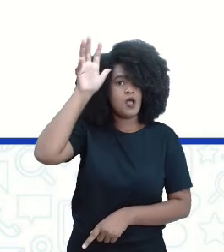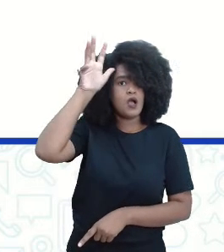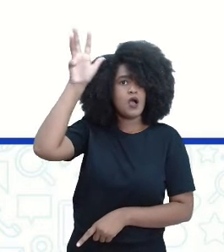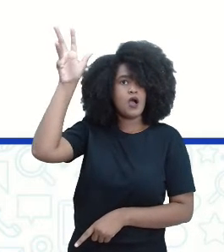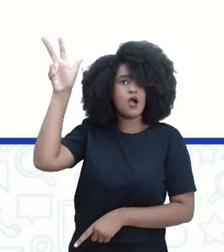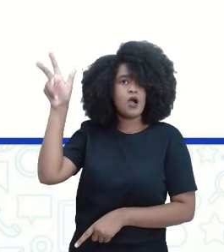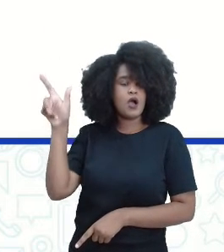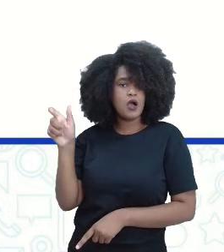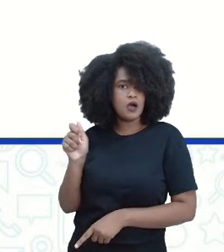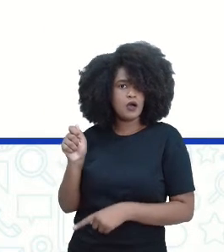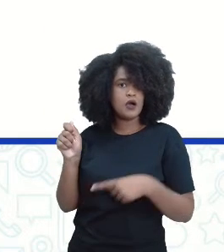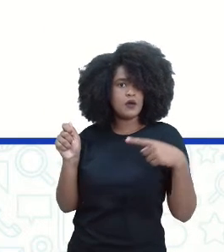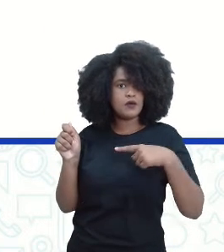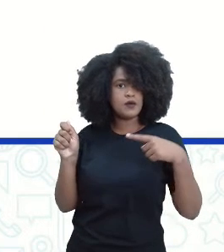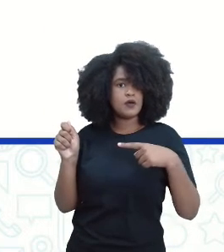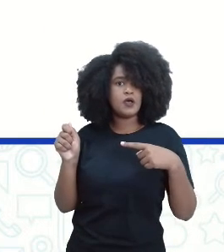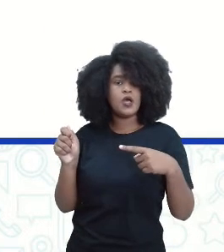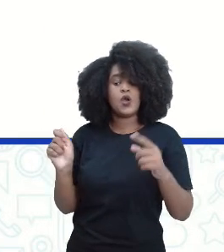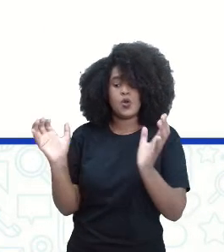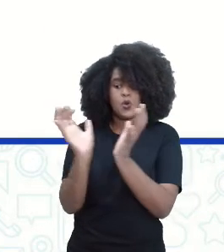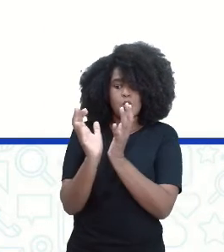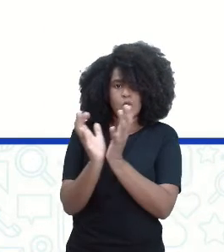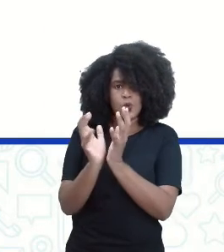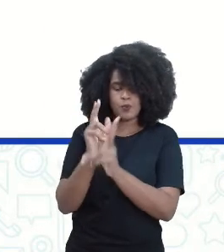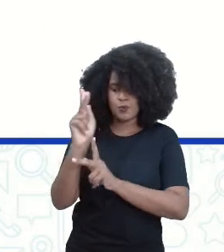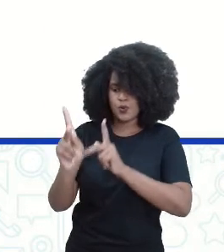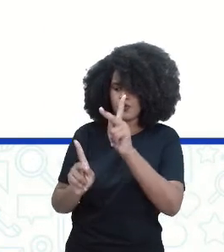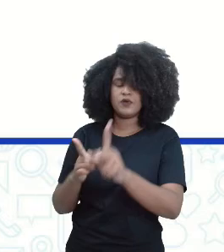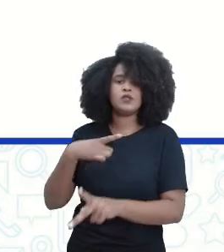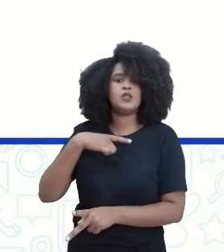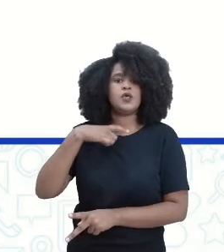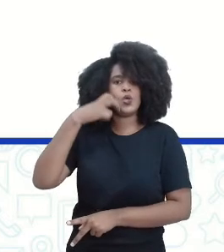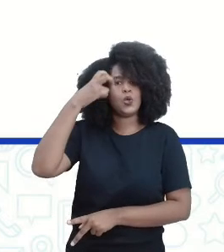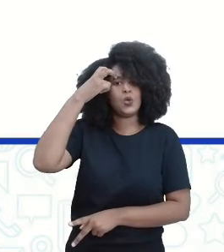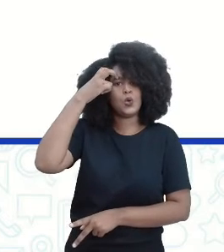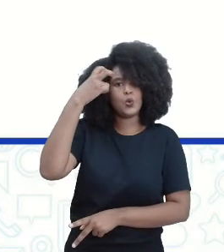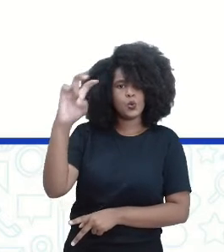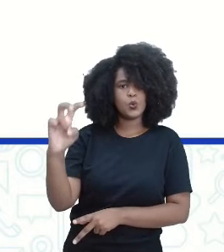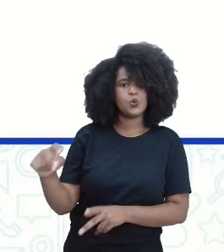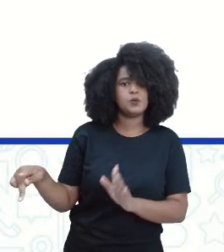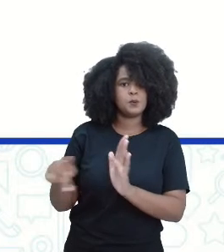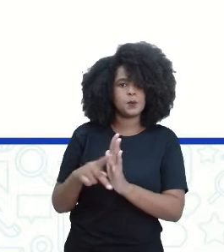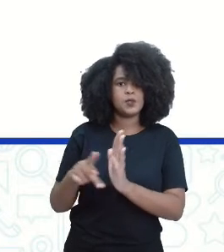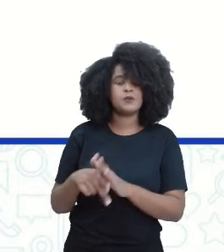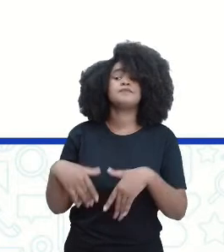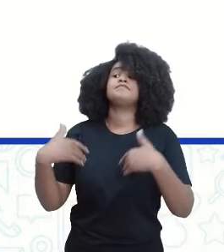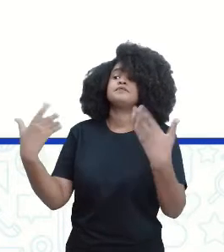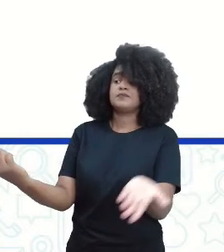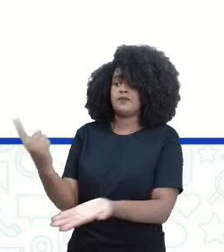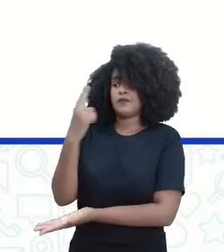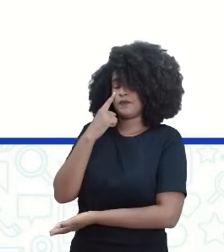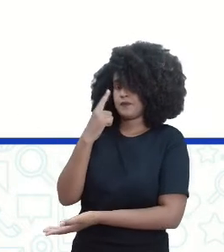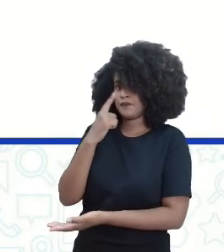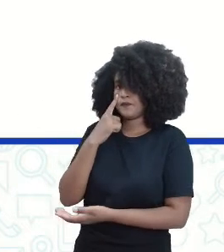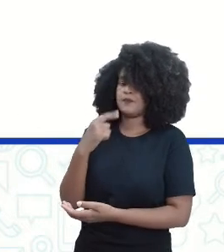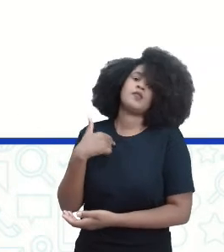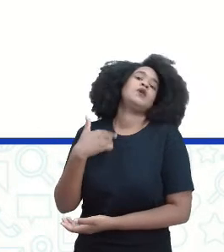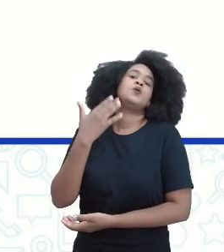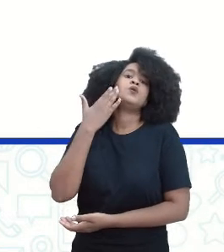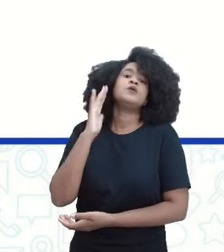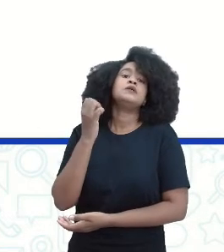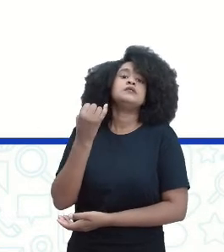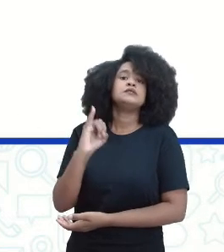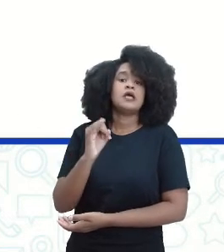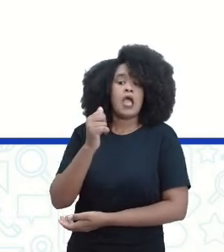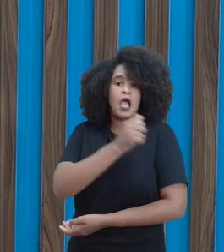né, essa tribo que elas vivem, né, que tem essa tradição. Carol, eu não sei se os nossos alunos